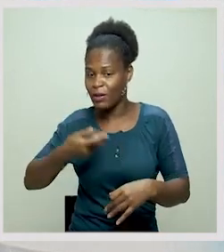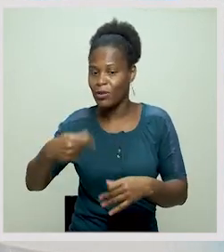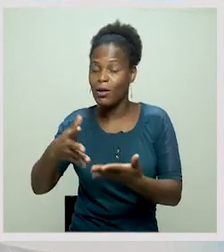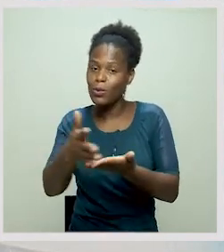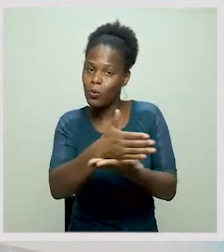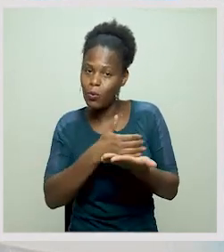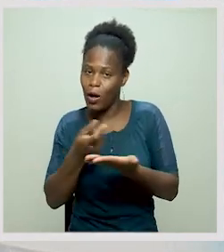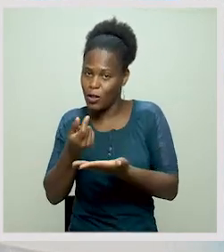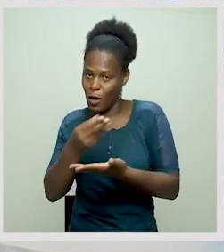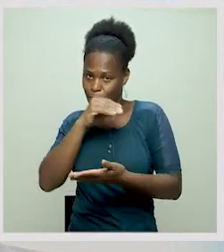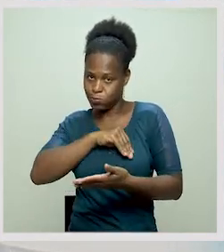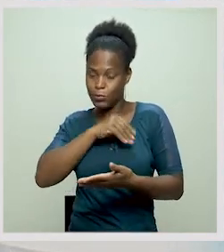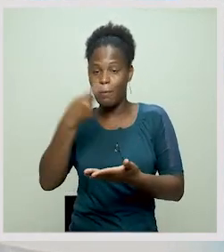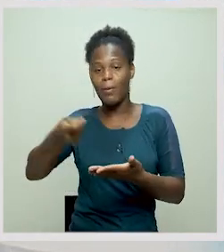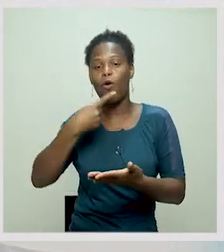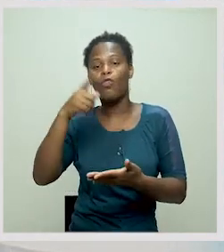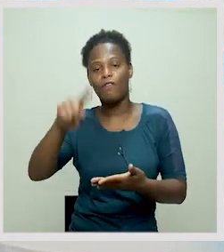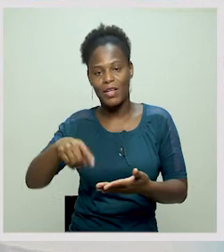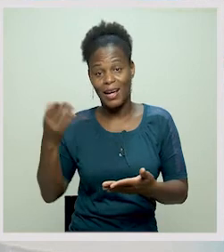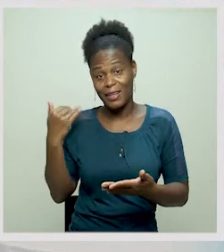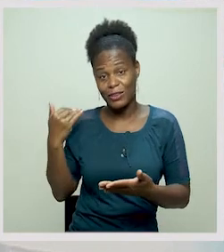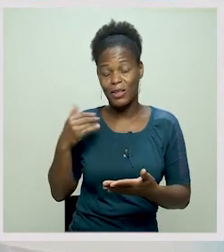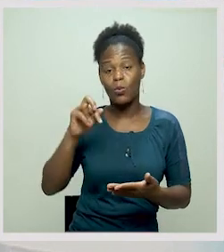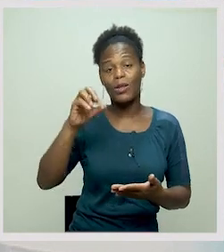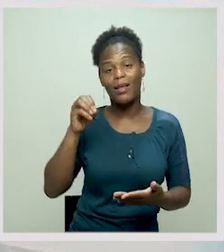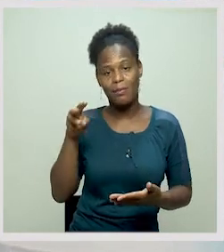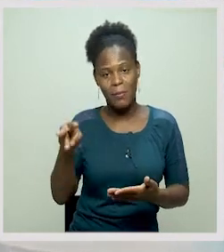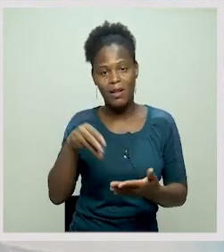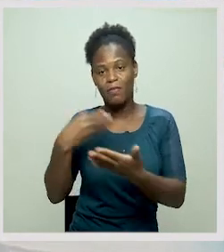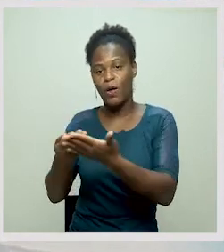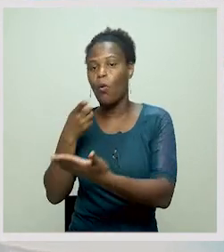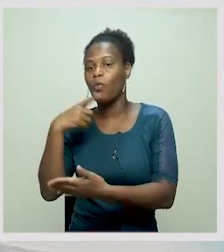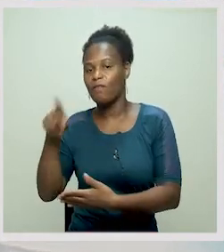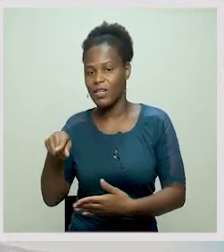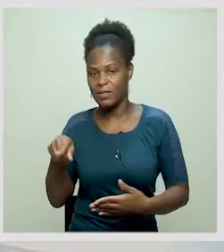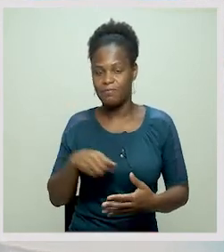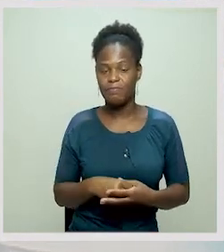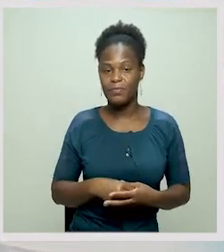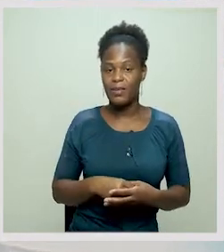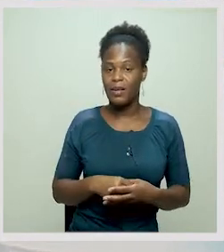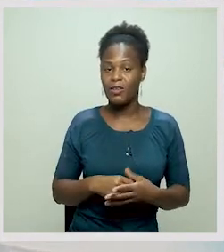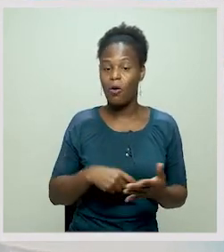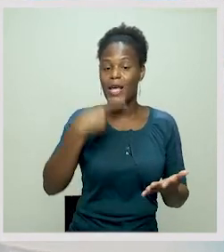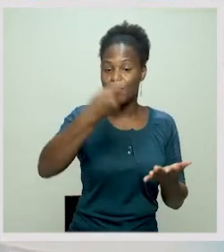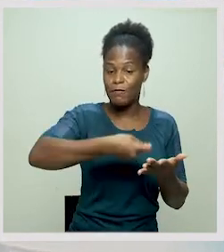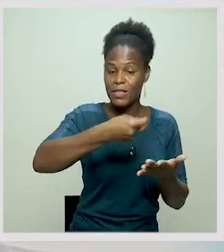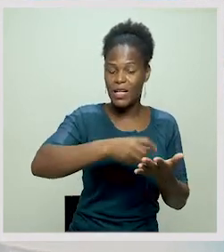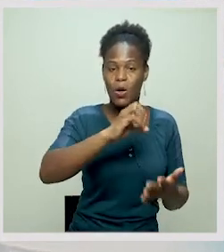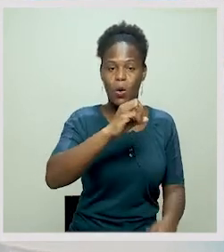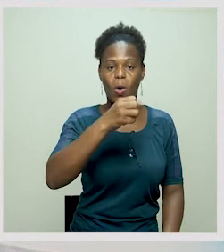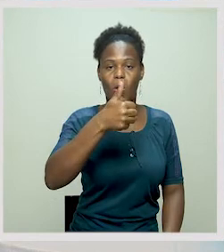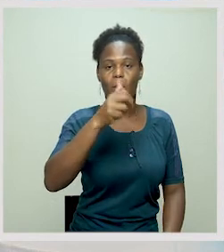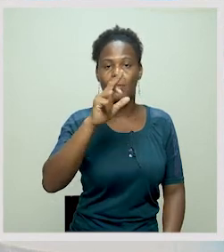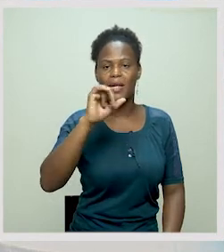o dinheiro de volta, o reembolso de capital, que é 80 mil. Sendo assim, investir em obrigação e